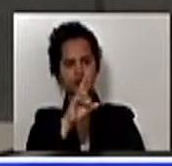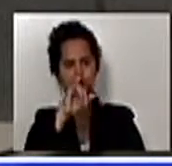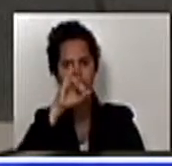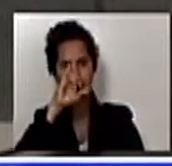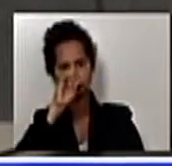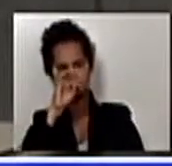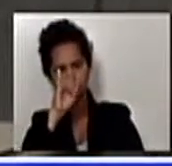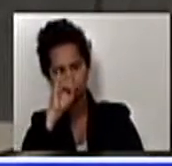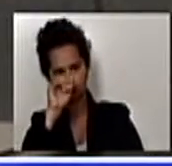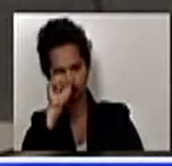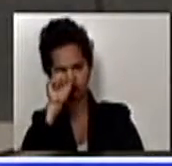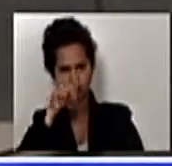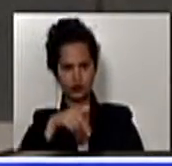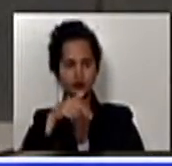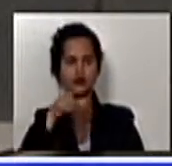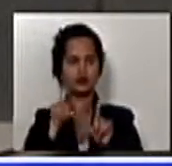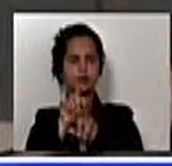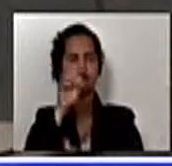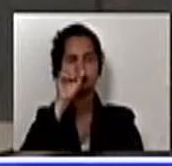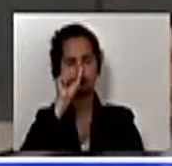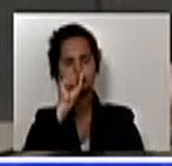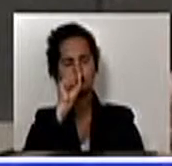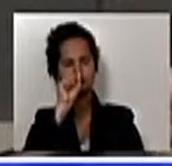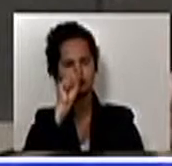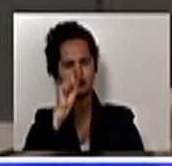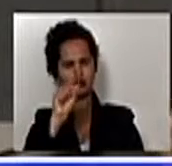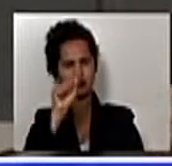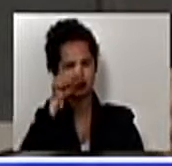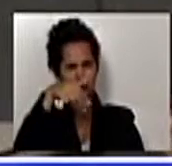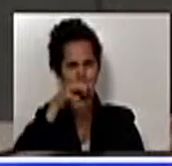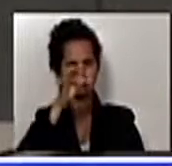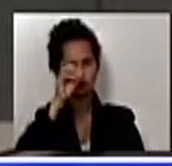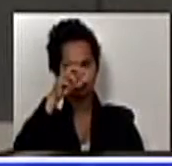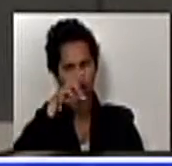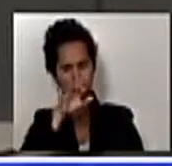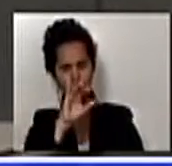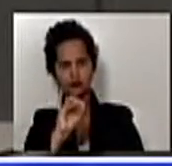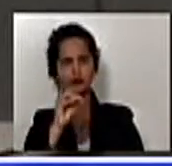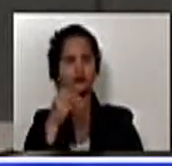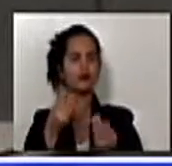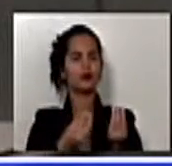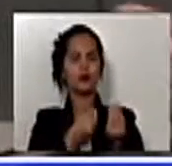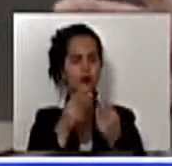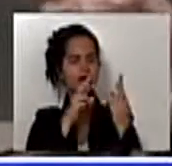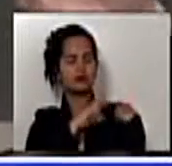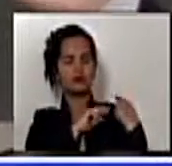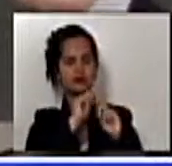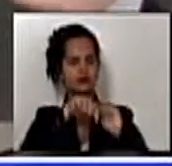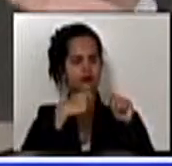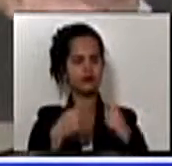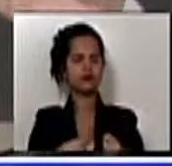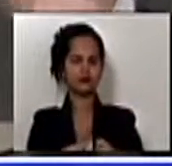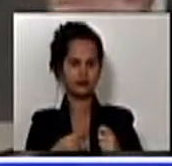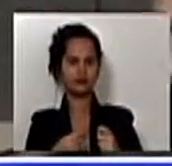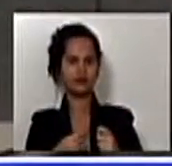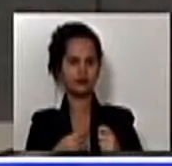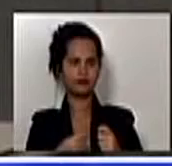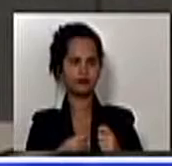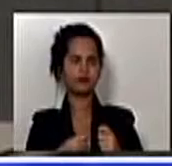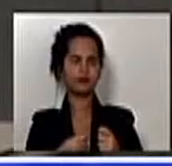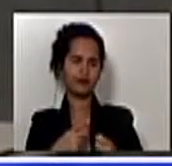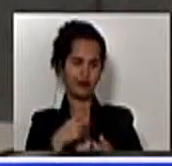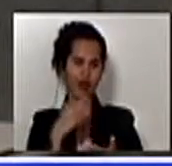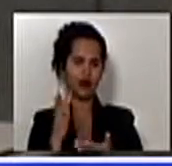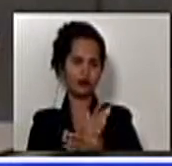não é, permito-me chamar assim, pelas ações que vem adotando, né, ações que inclusive afetam a pasta de